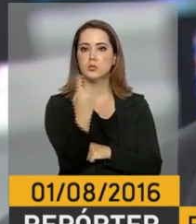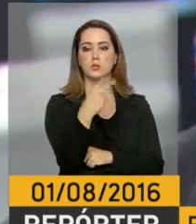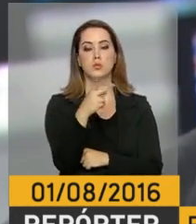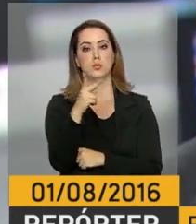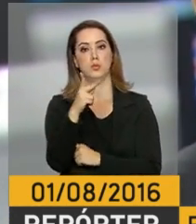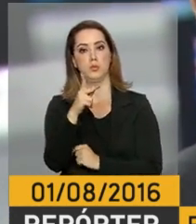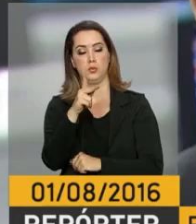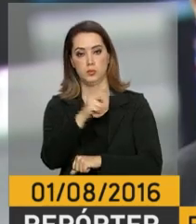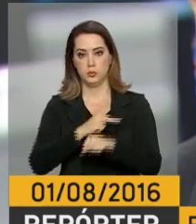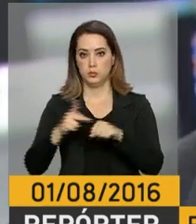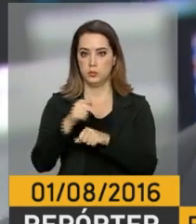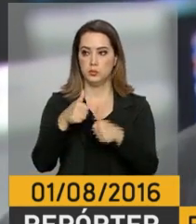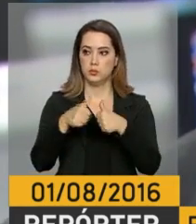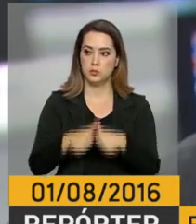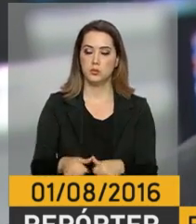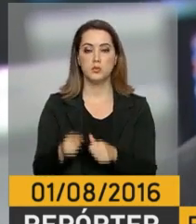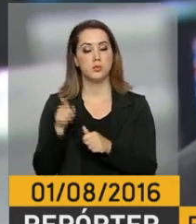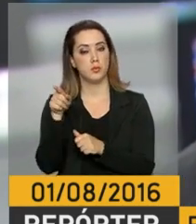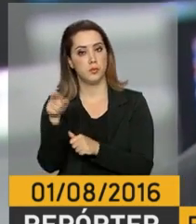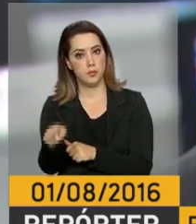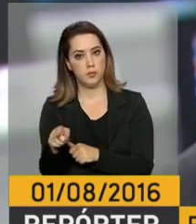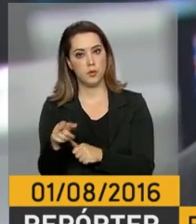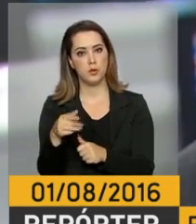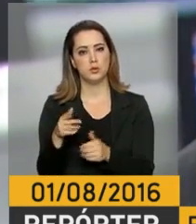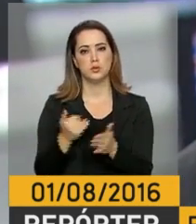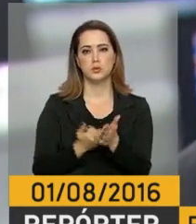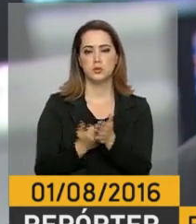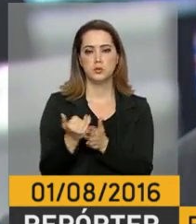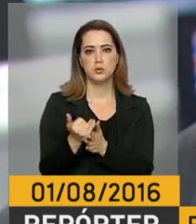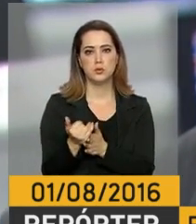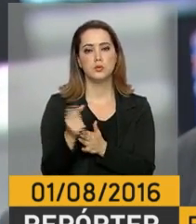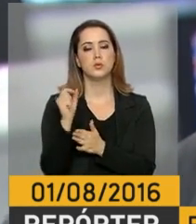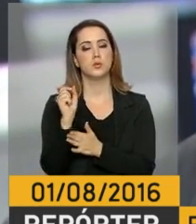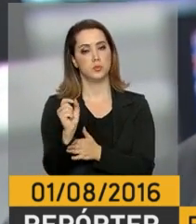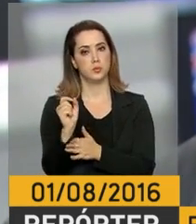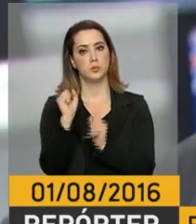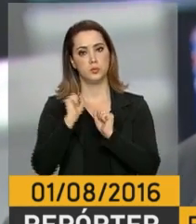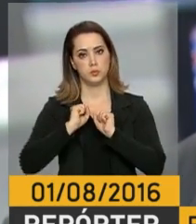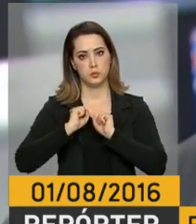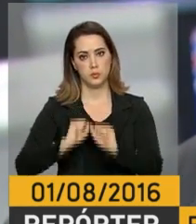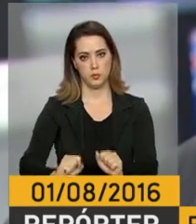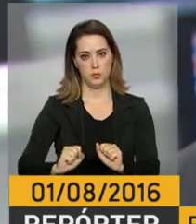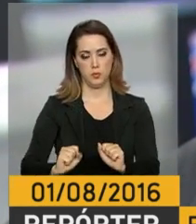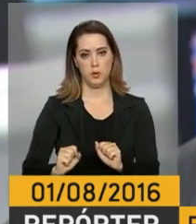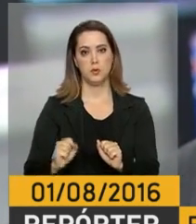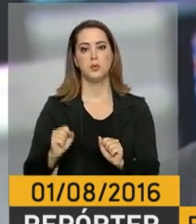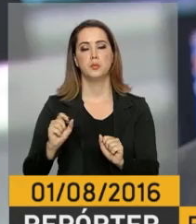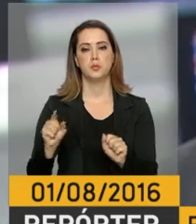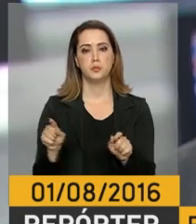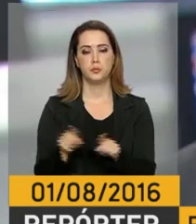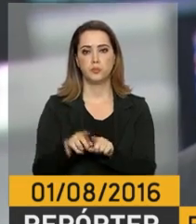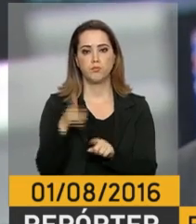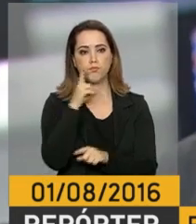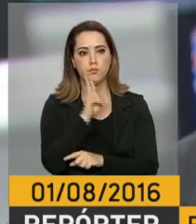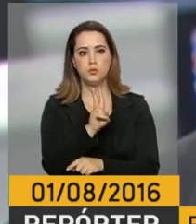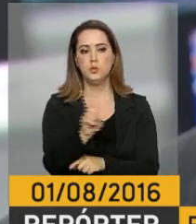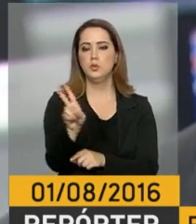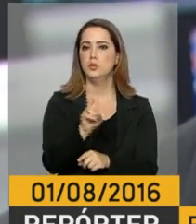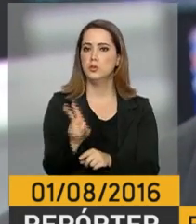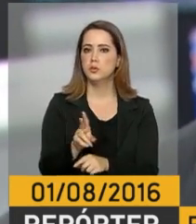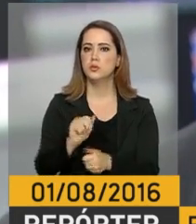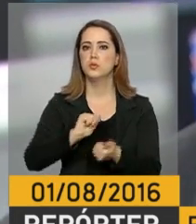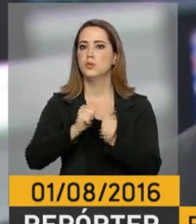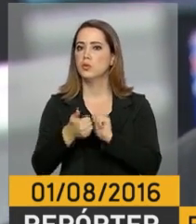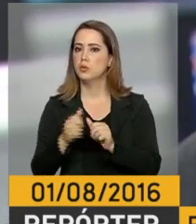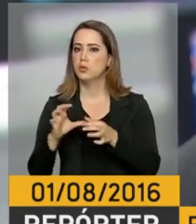que lá estão, ou a partir de amanhã que lá estarão, eles possam inclusive acompanhar suas delegações, qualquer